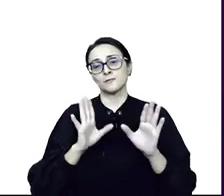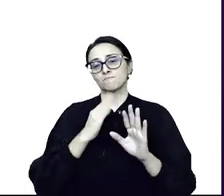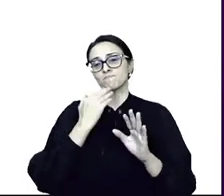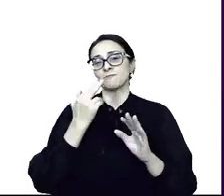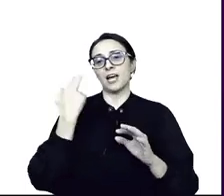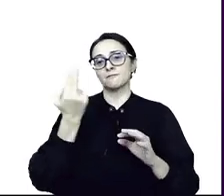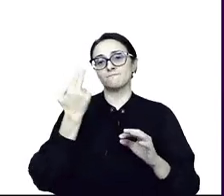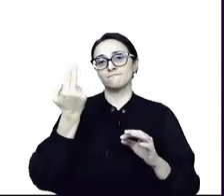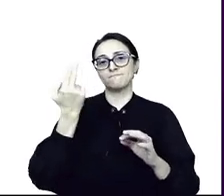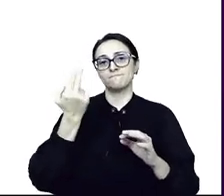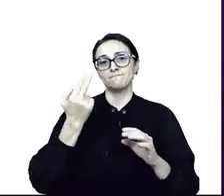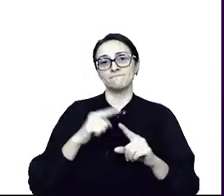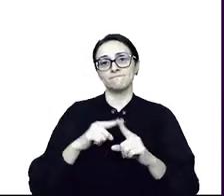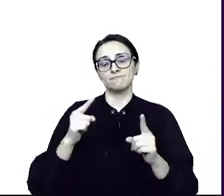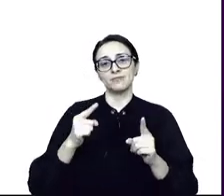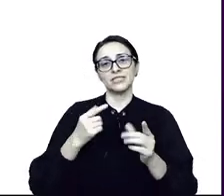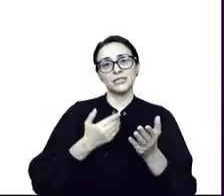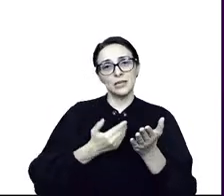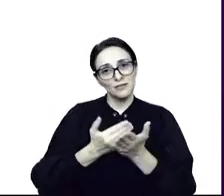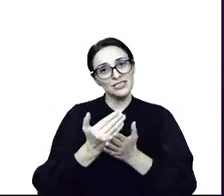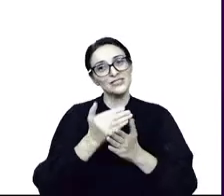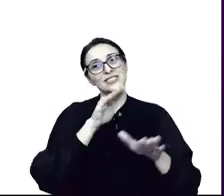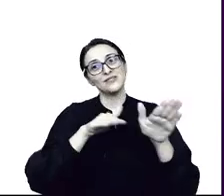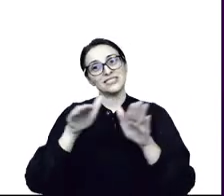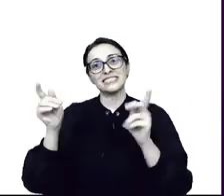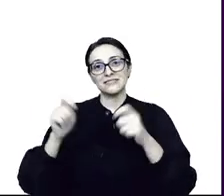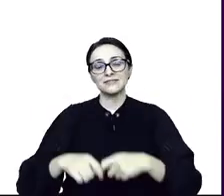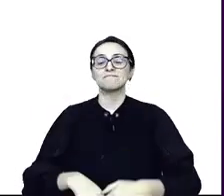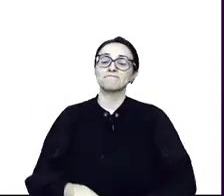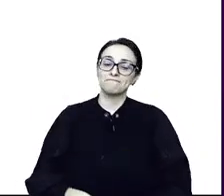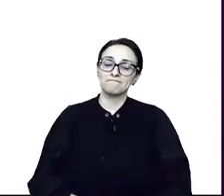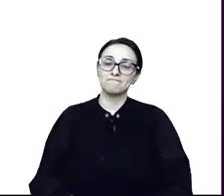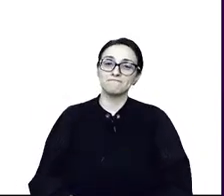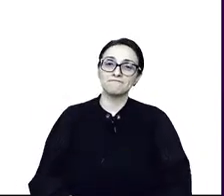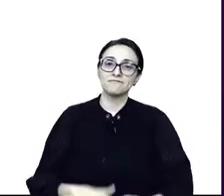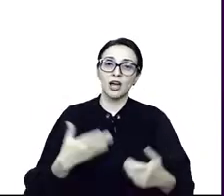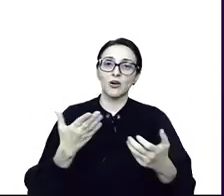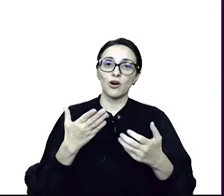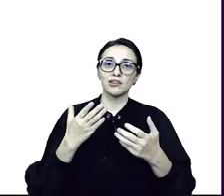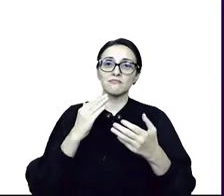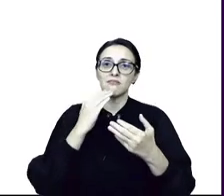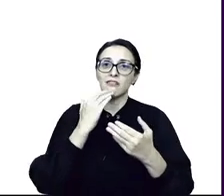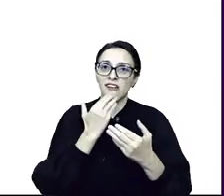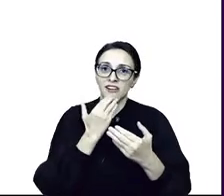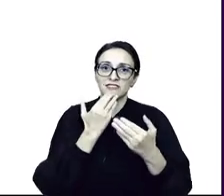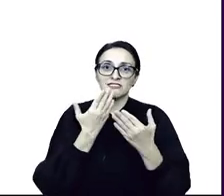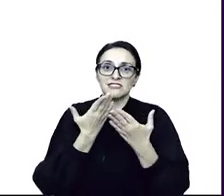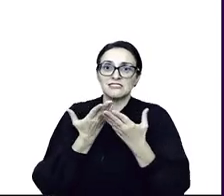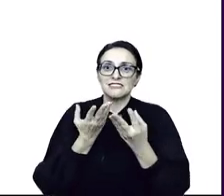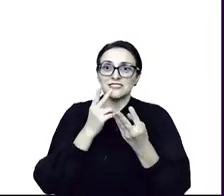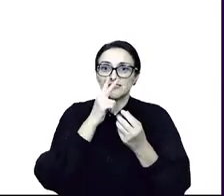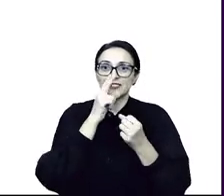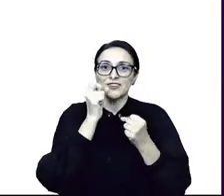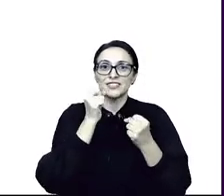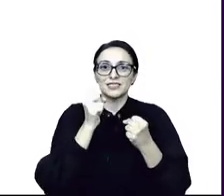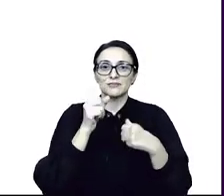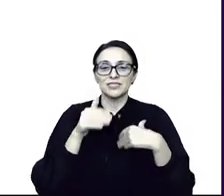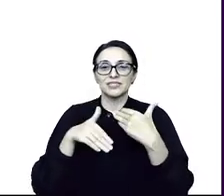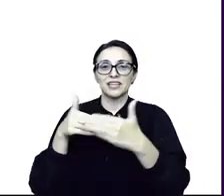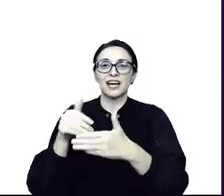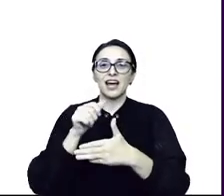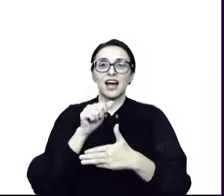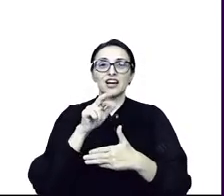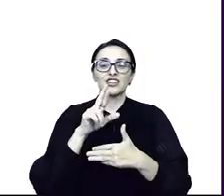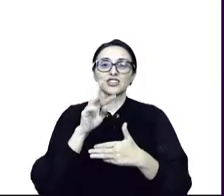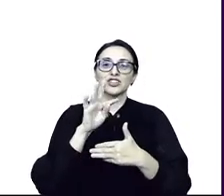dá. Mas naquele comecinho, talvez. Mas a deformidade era muito grande. Por isso que eu estou caminhando para a artroplastia, né?